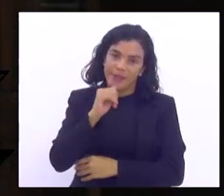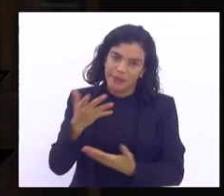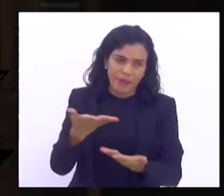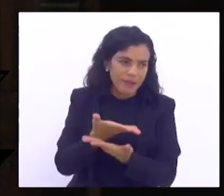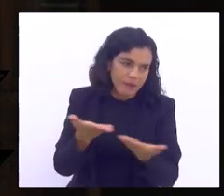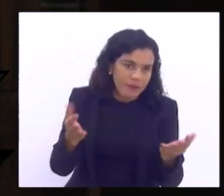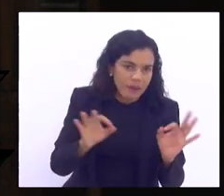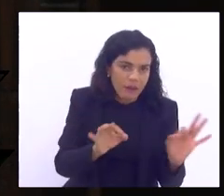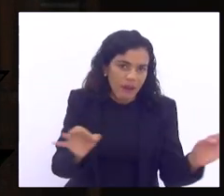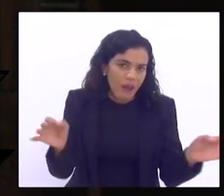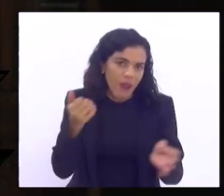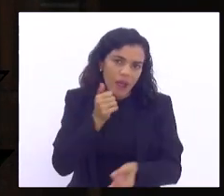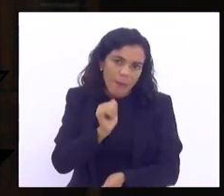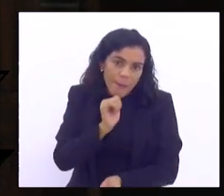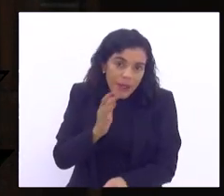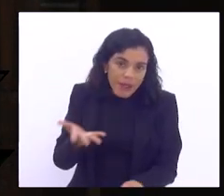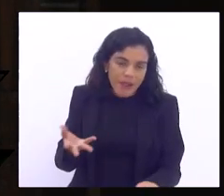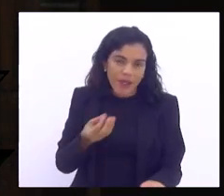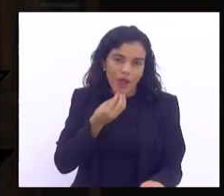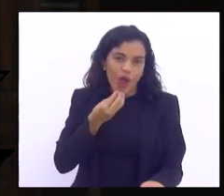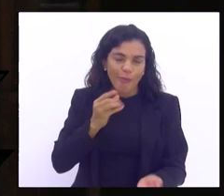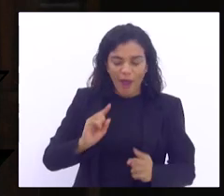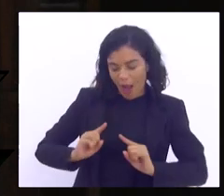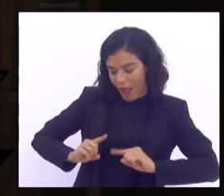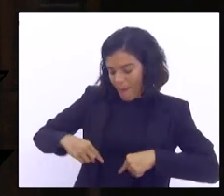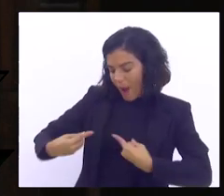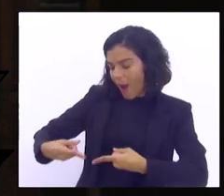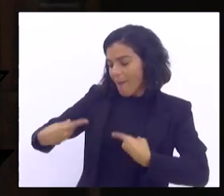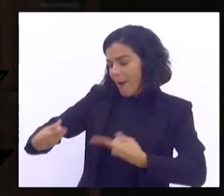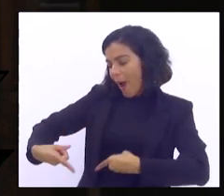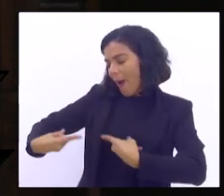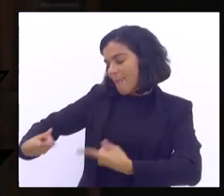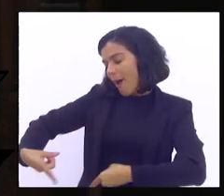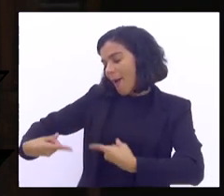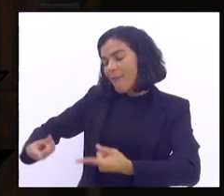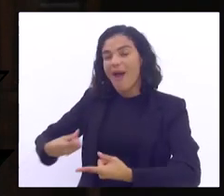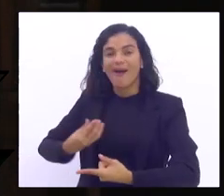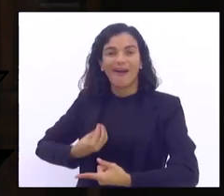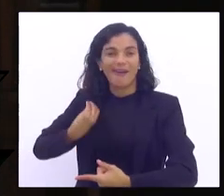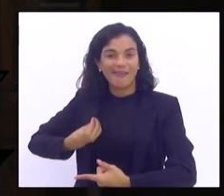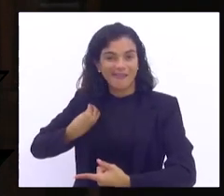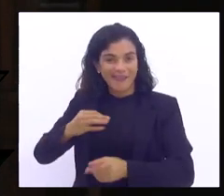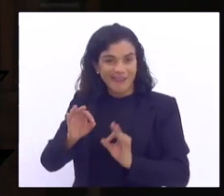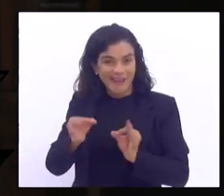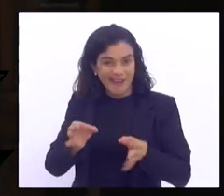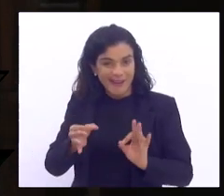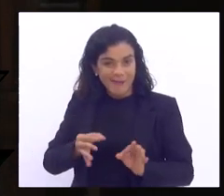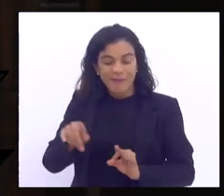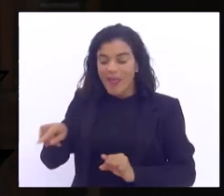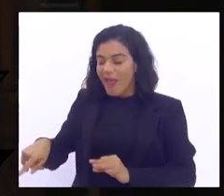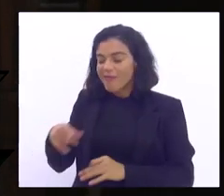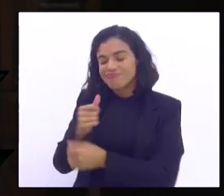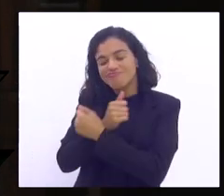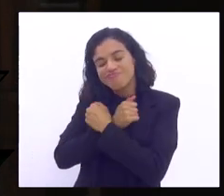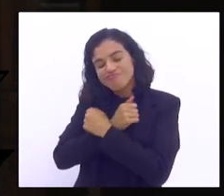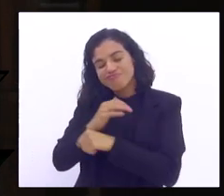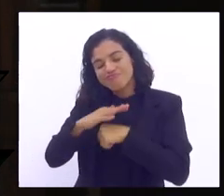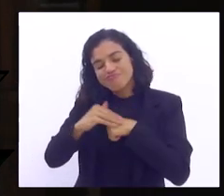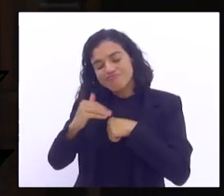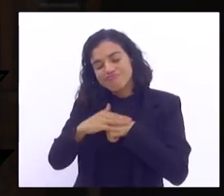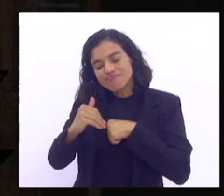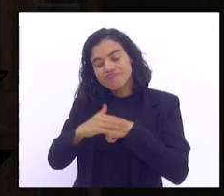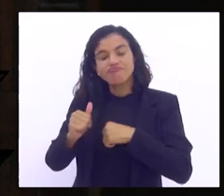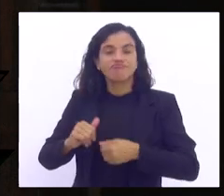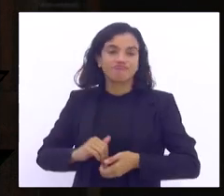A nossa mãe, que é a geradora da vida, objeto do nosso amor, aquela na qual